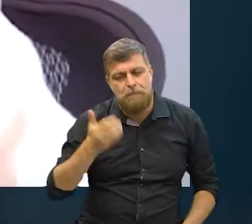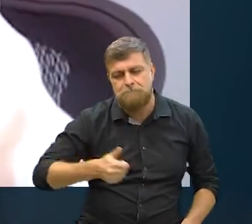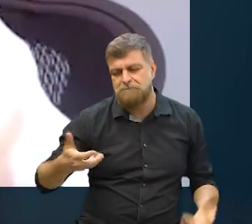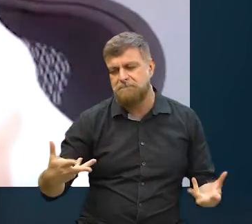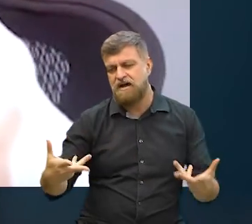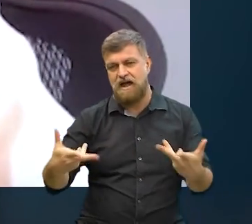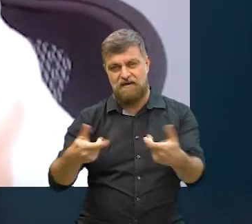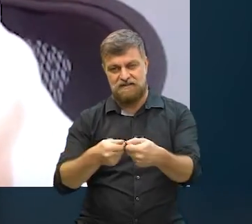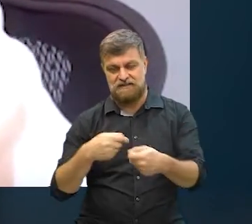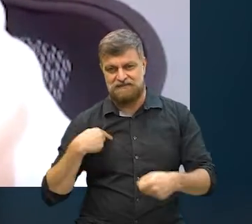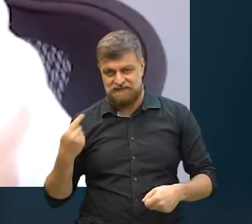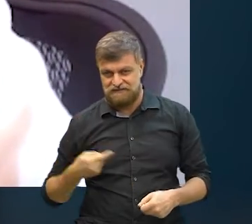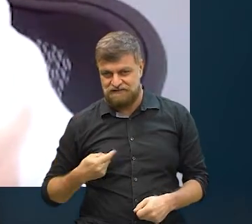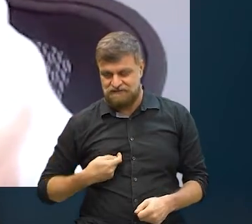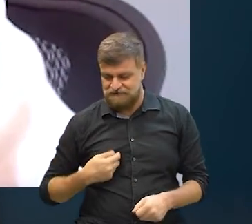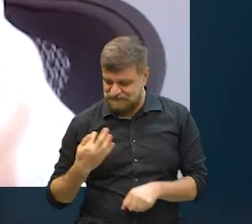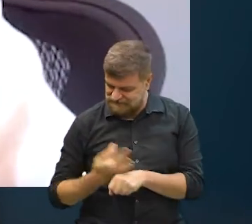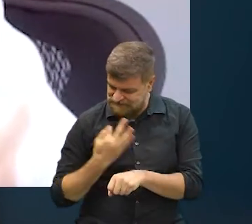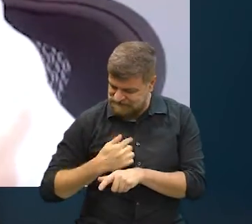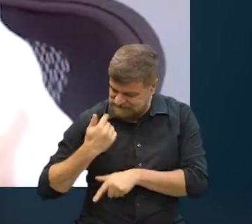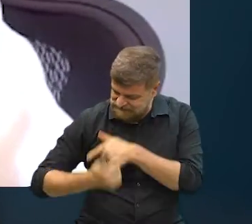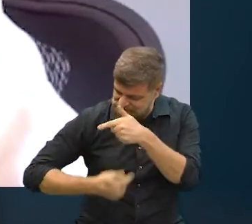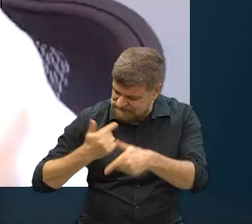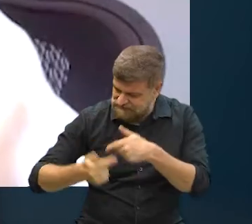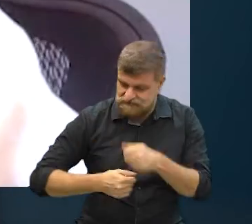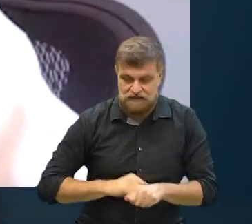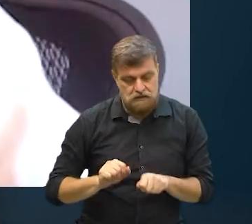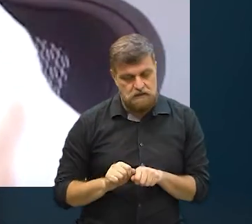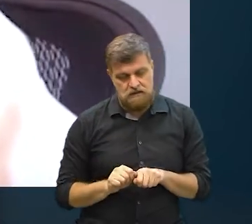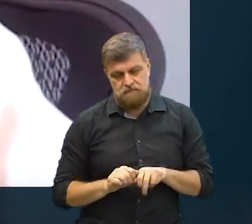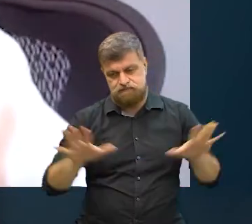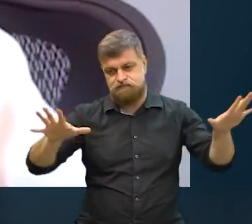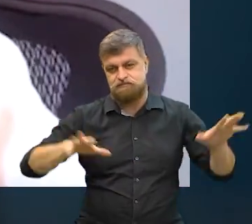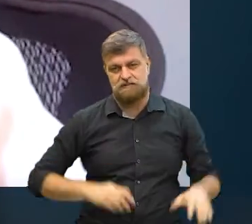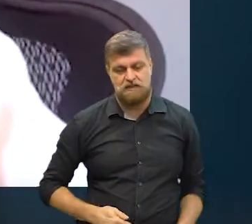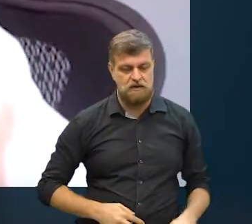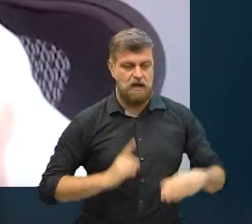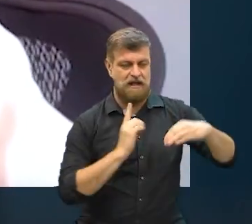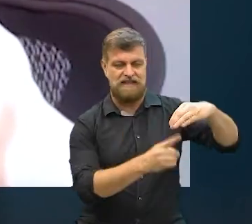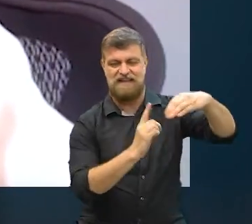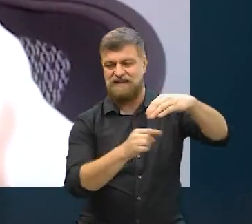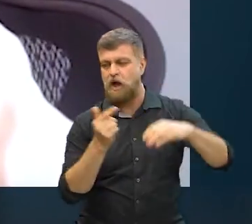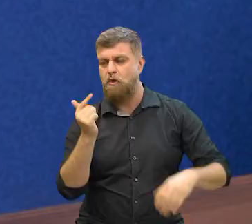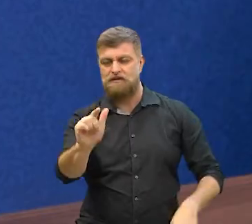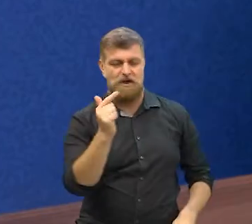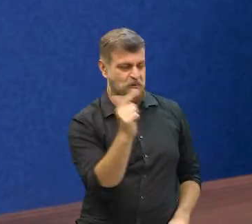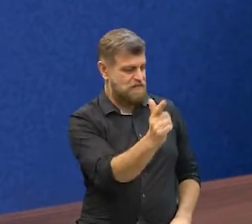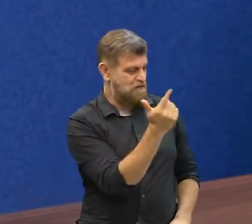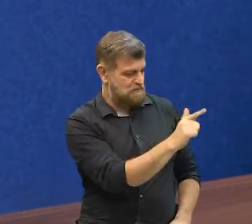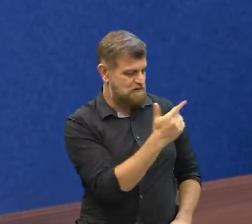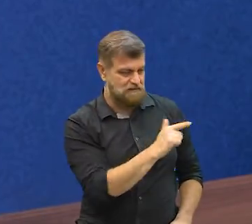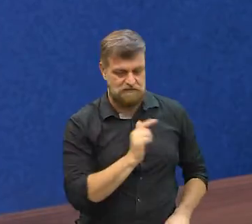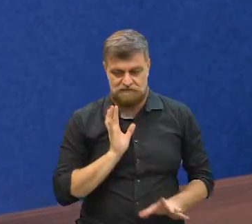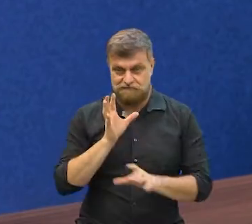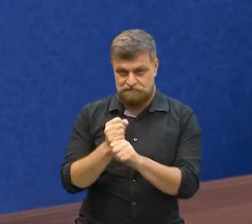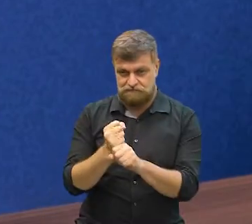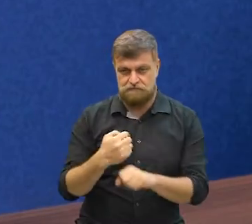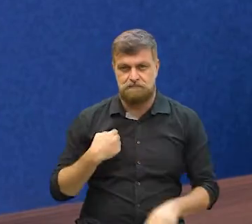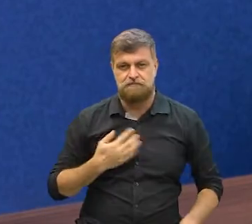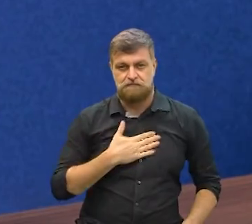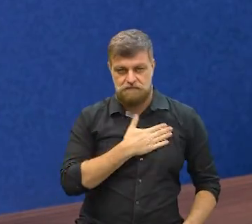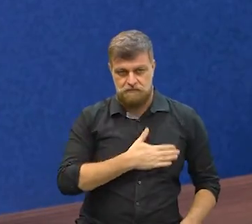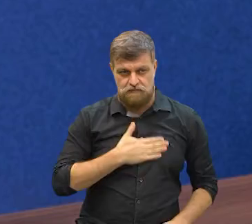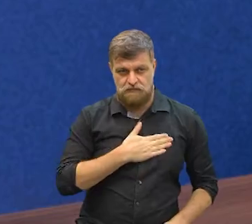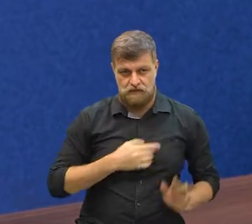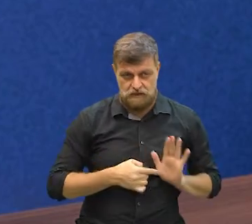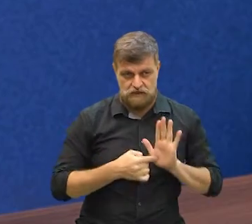nesse passo, né? Só miramos e trabalhamos até alcançar e chegar nesse resultado. Você falou uma coisa muito legal. Eu